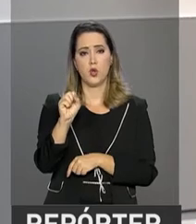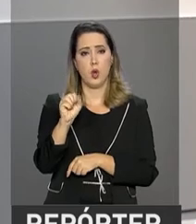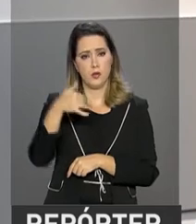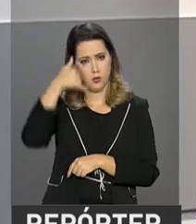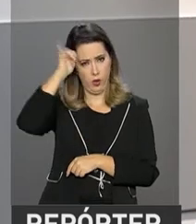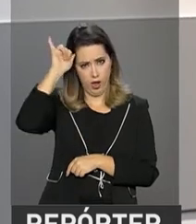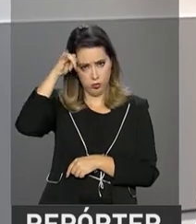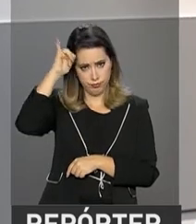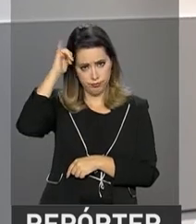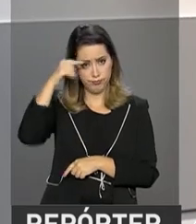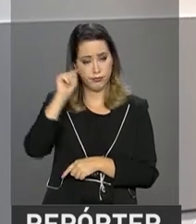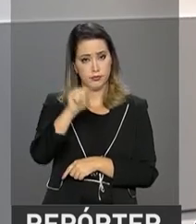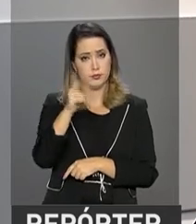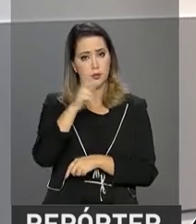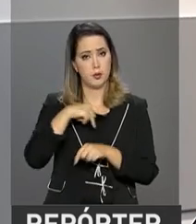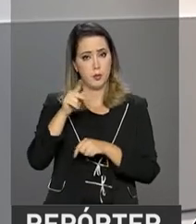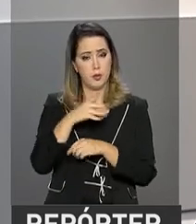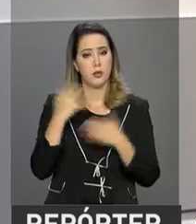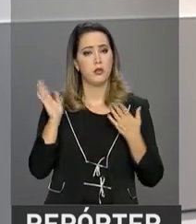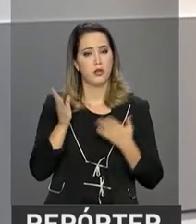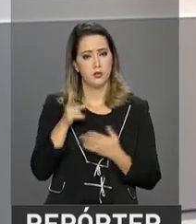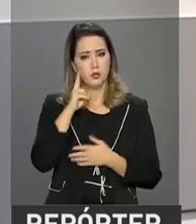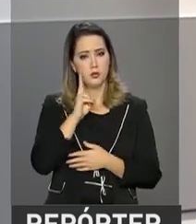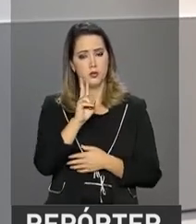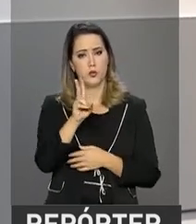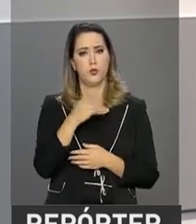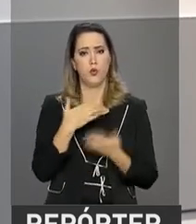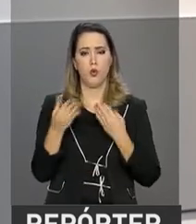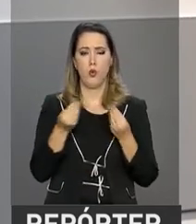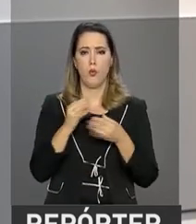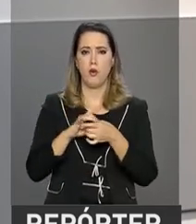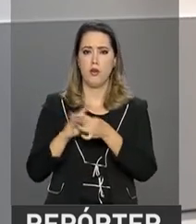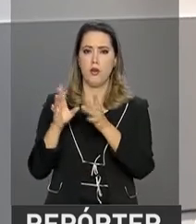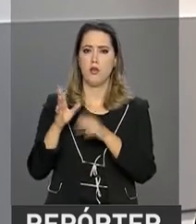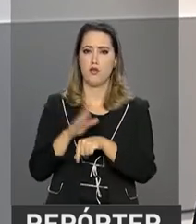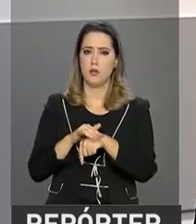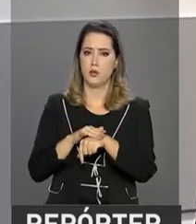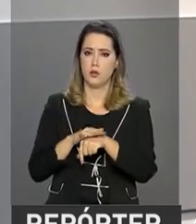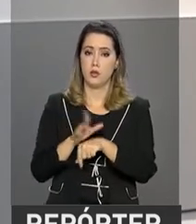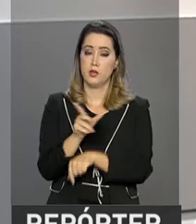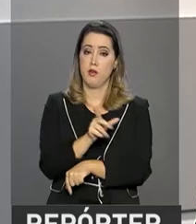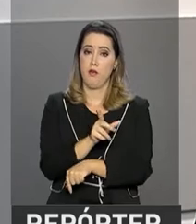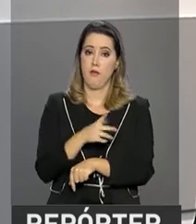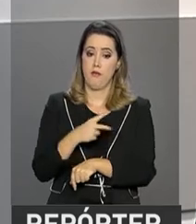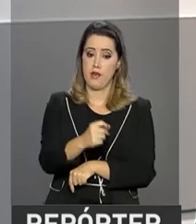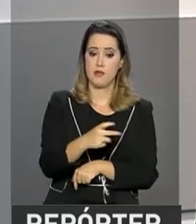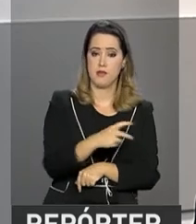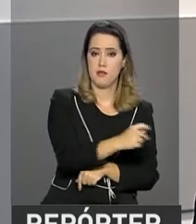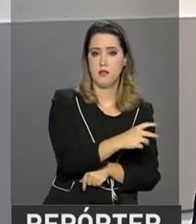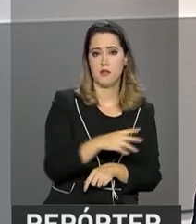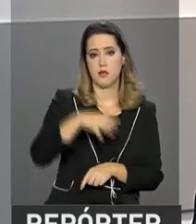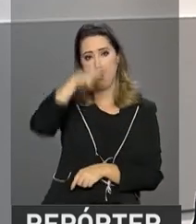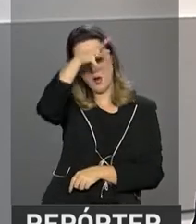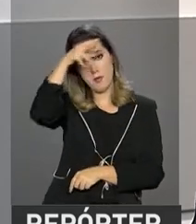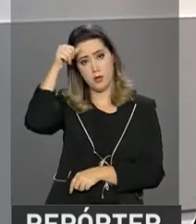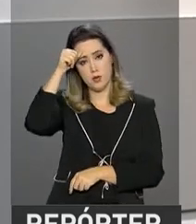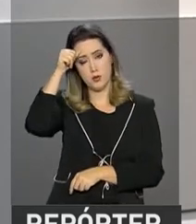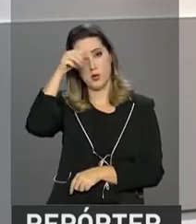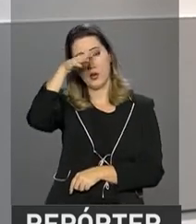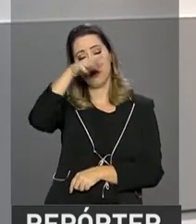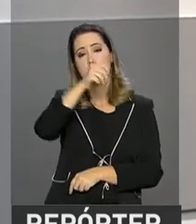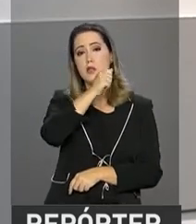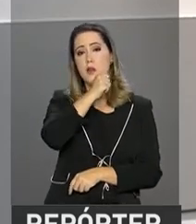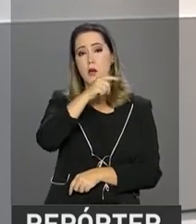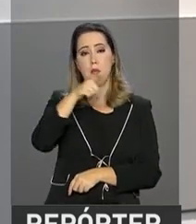maggi está em viagem pela região para reconhecer como livres da doença com vacinação os estados do amazonas e amapá e